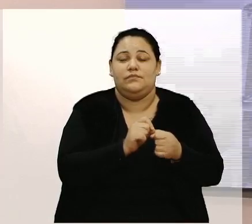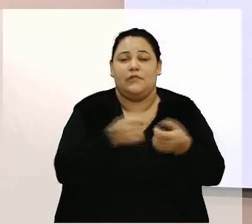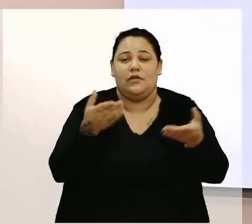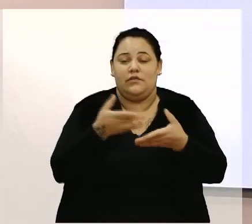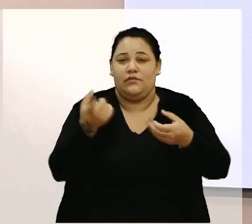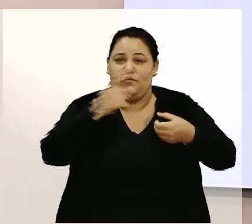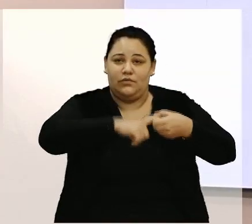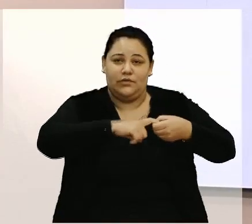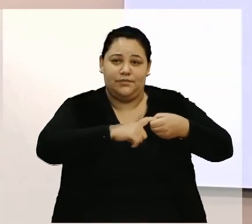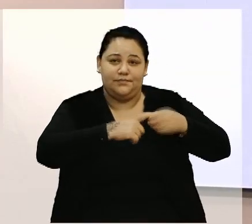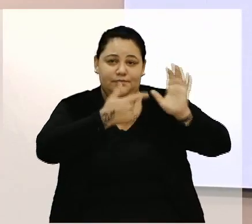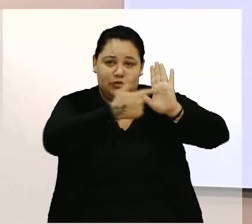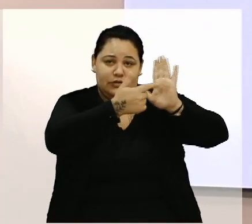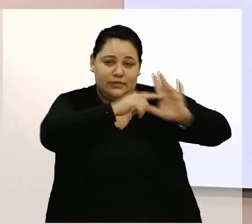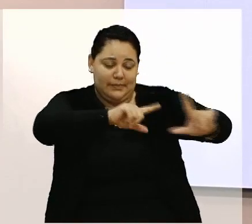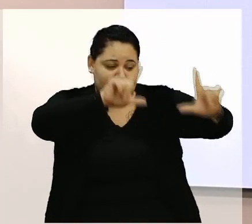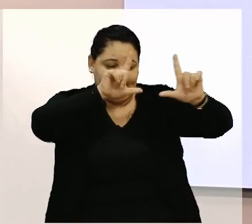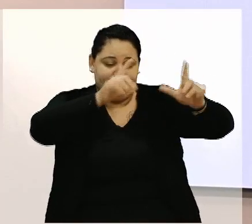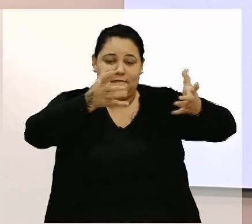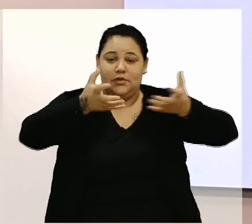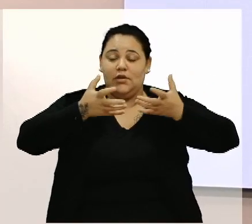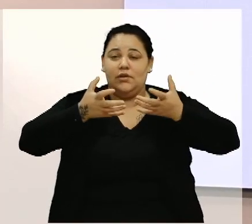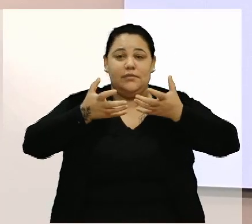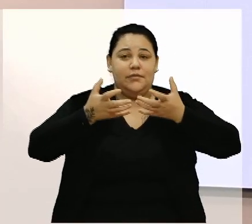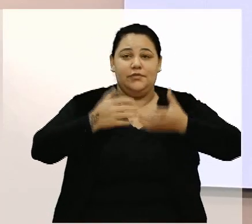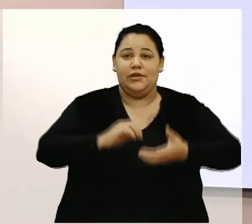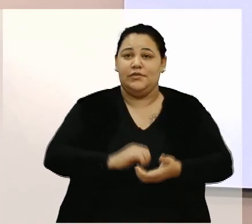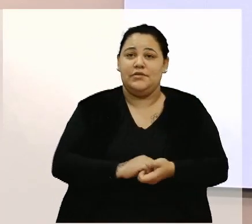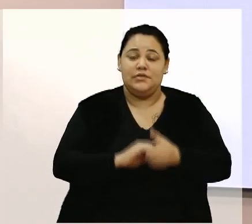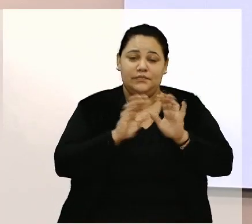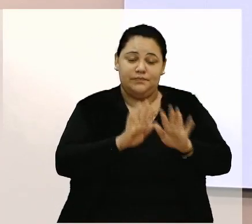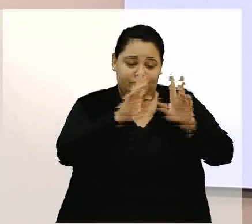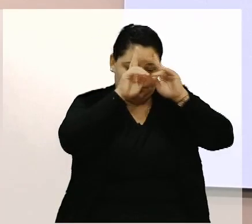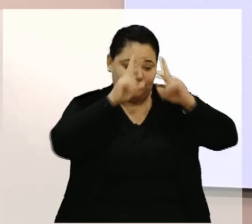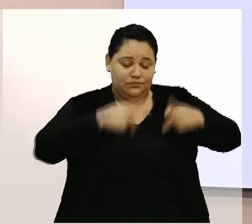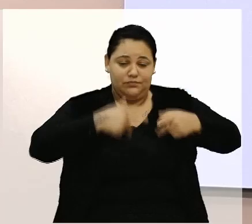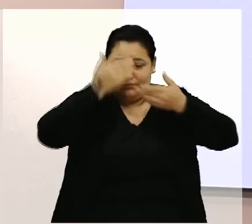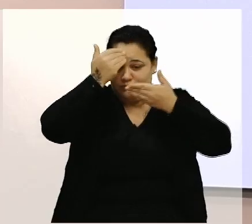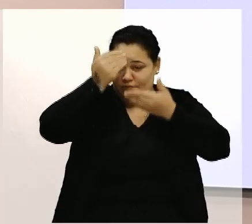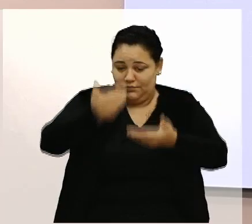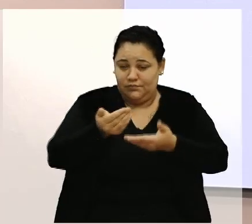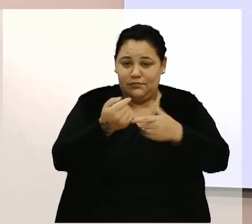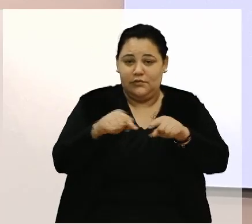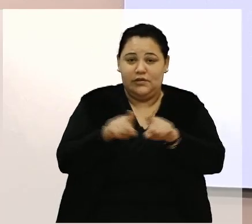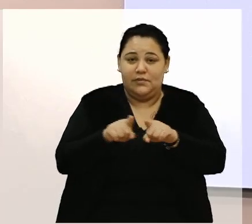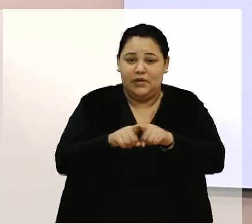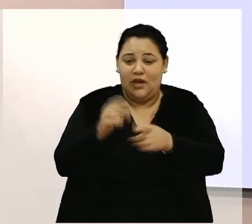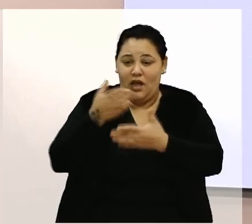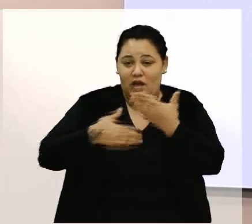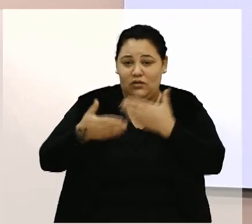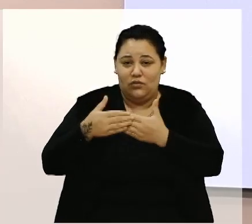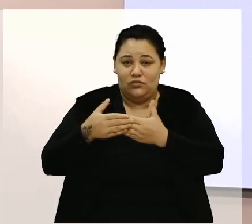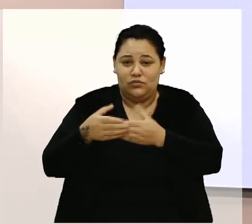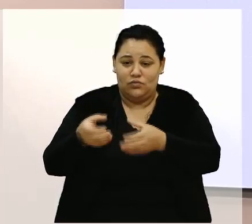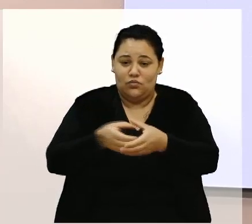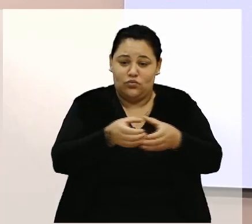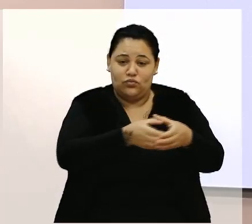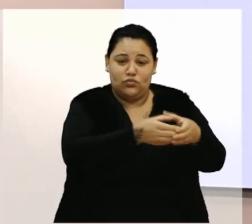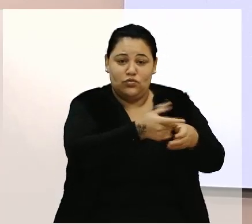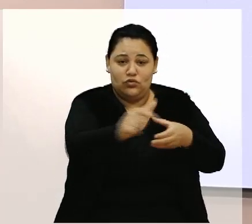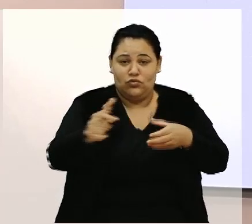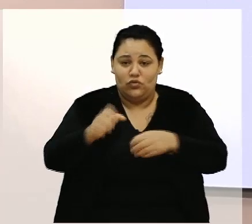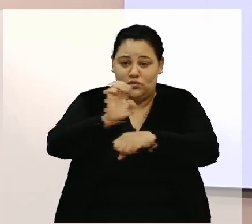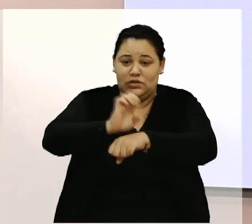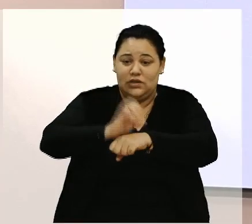eu quero deixar o meu reconhecimento e o agradecimento aos parlamentares de outros estados do